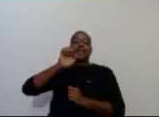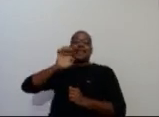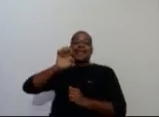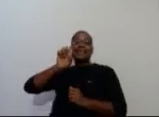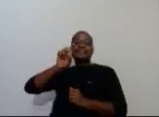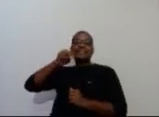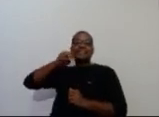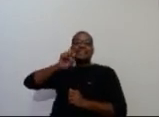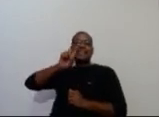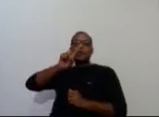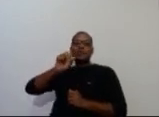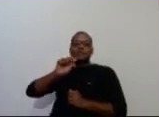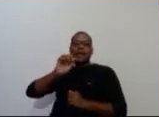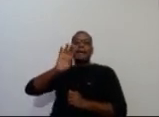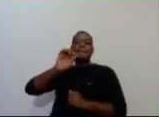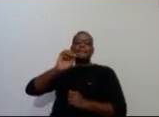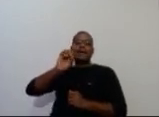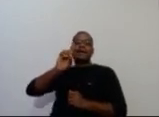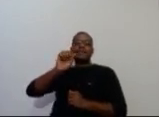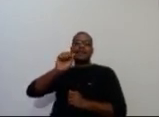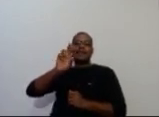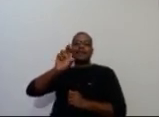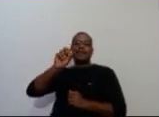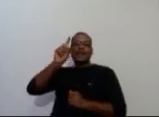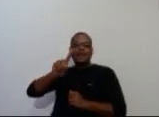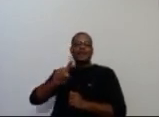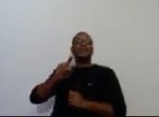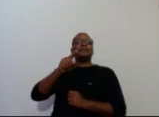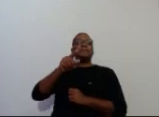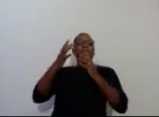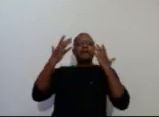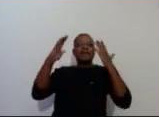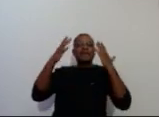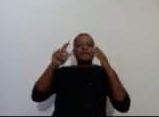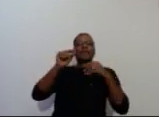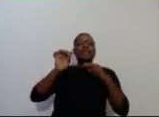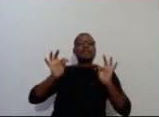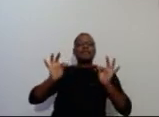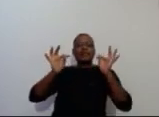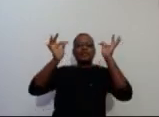envolvem tecnologias de modo geral. Luiz Calazans, aqui de Salvador, também parabenizando.